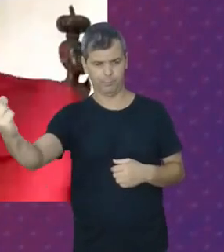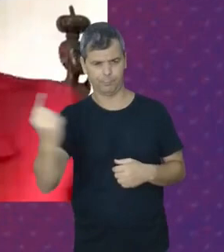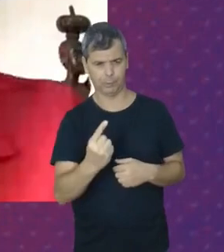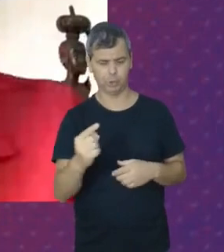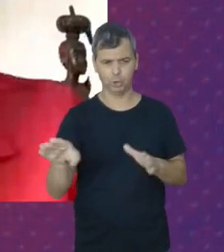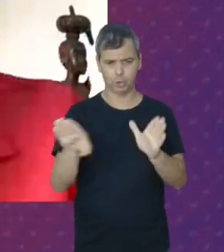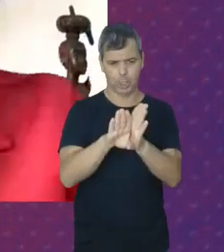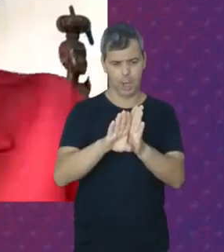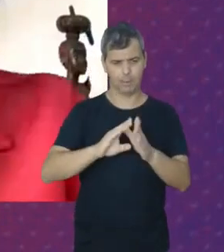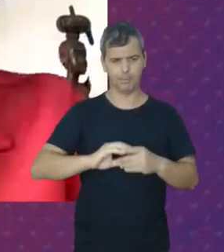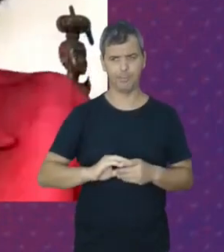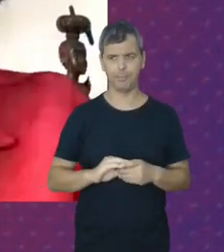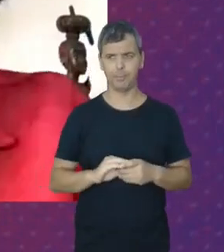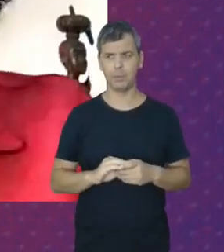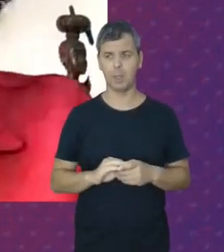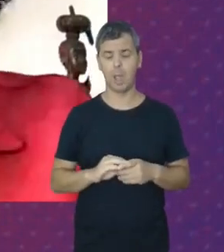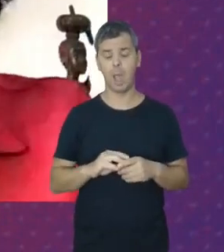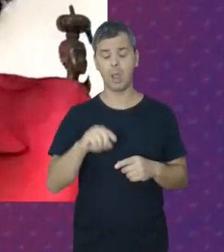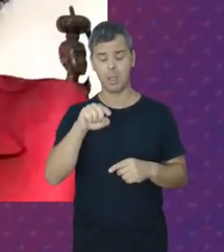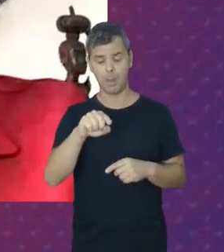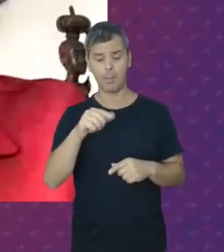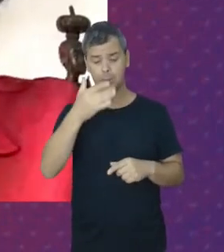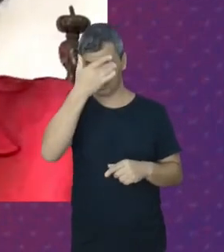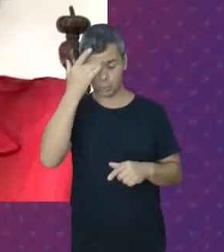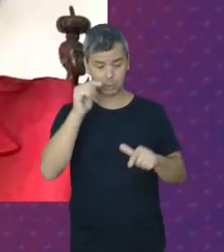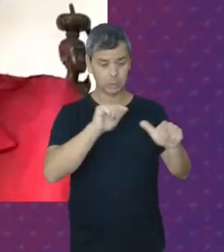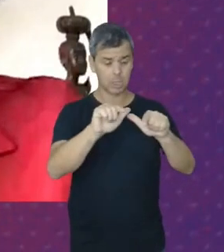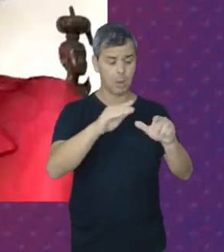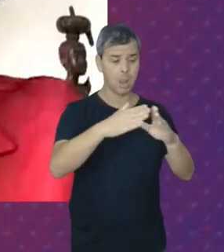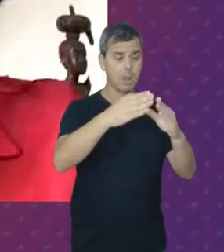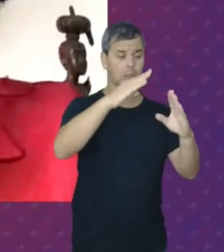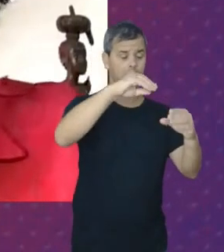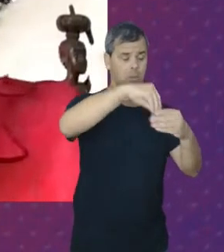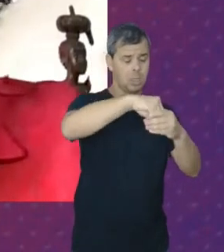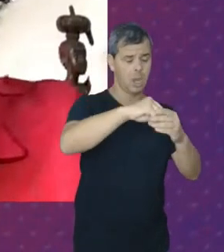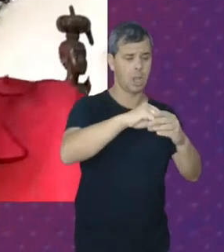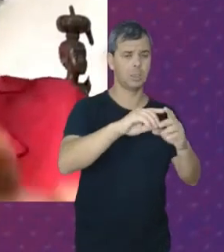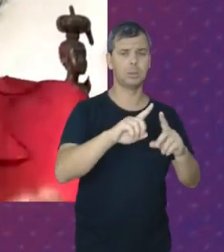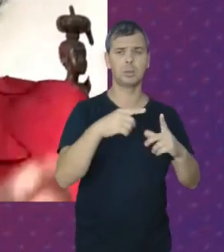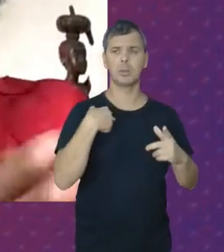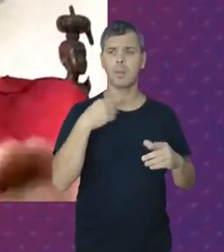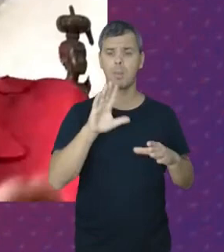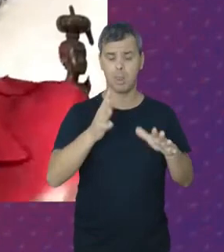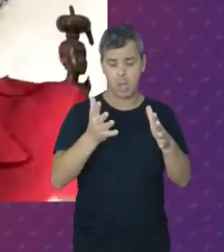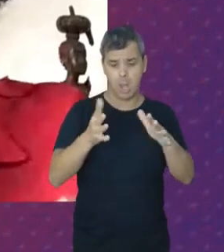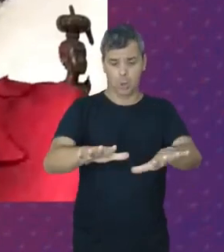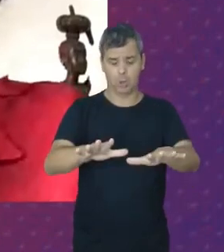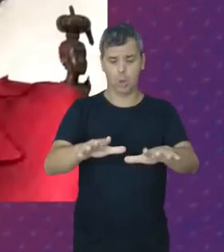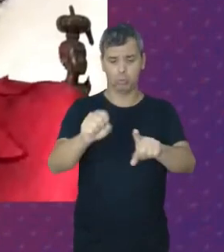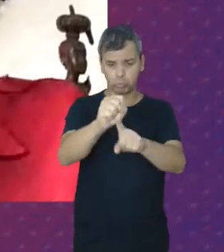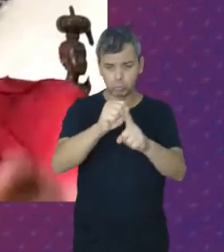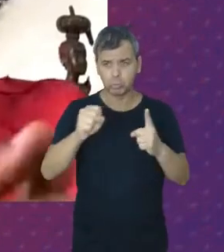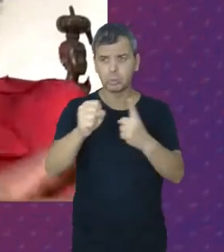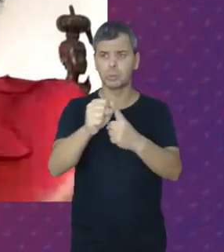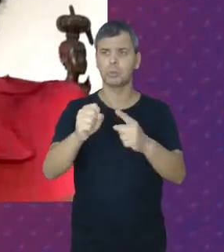Até mesmo Para essa Trabalhadora Doméstica Desde a questão Da sua inclusão Social